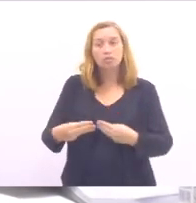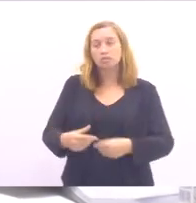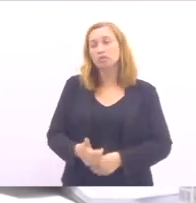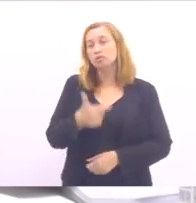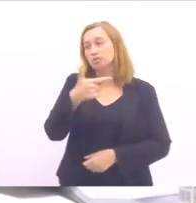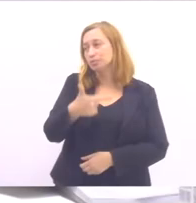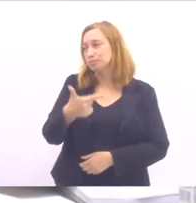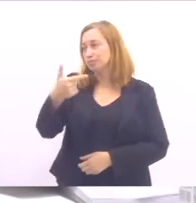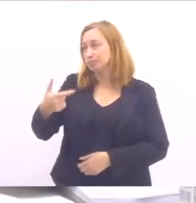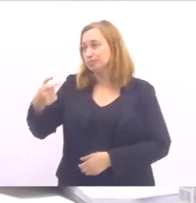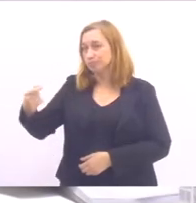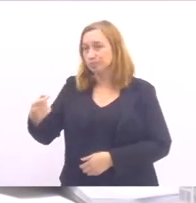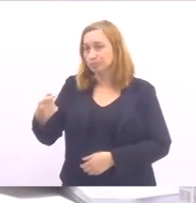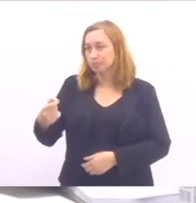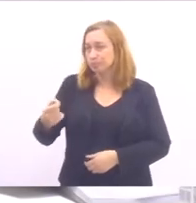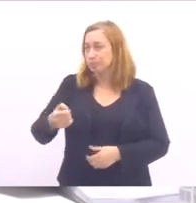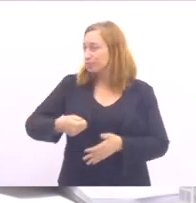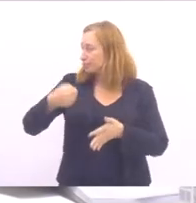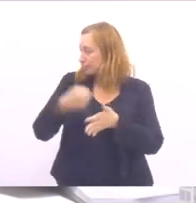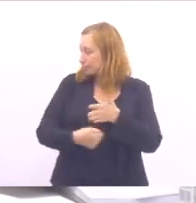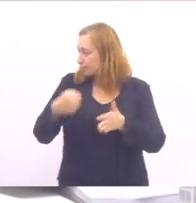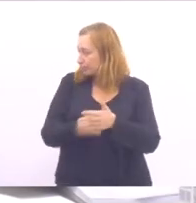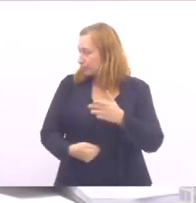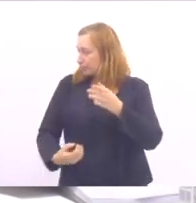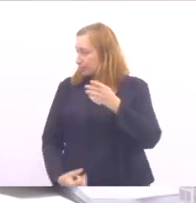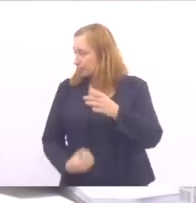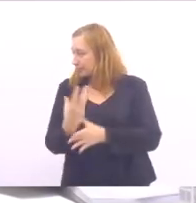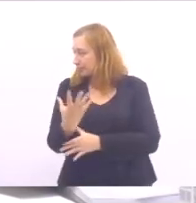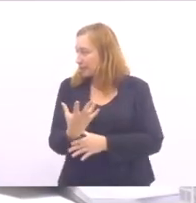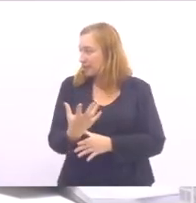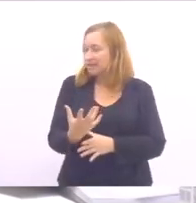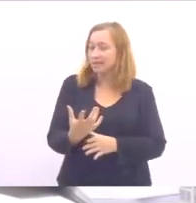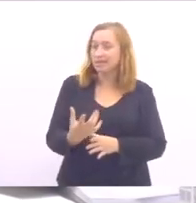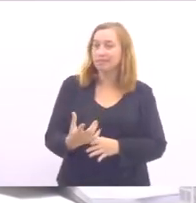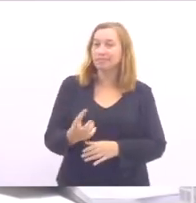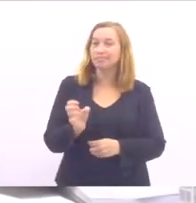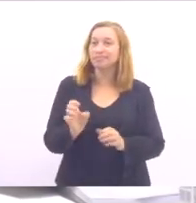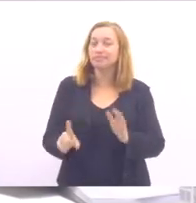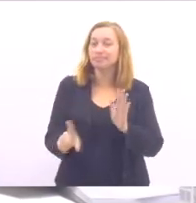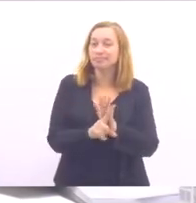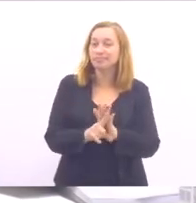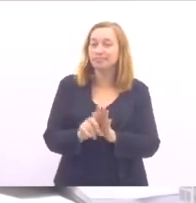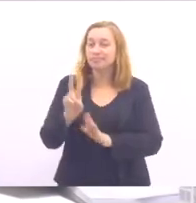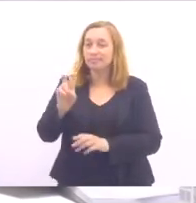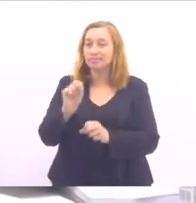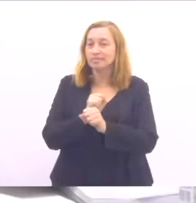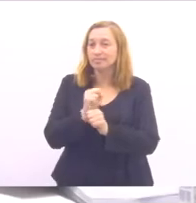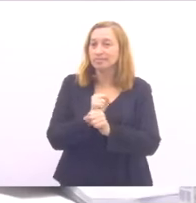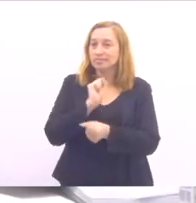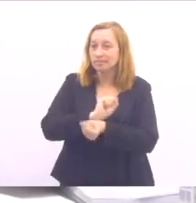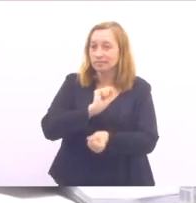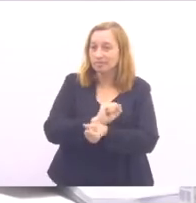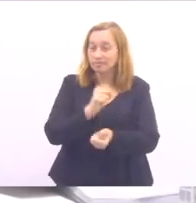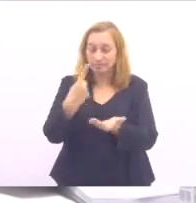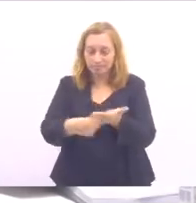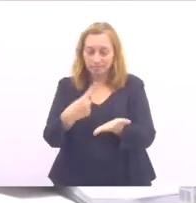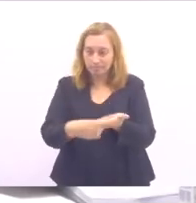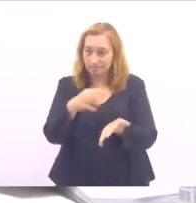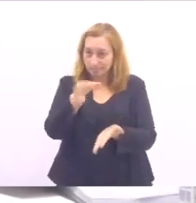2010, rebolamos para fazer a lei, esperamos 5 anos para o acordo